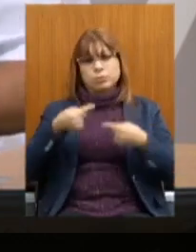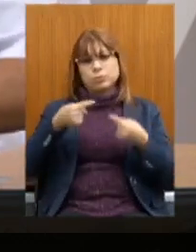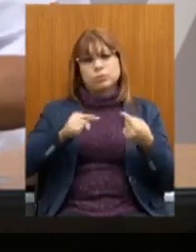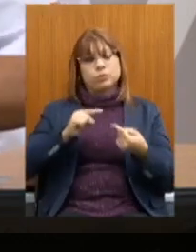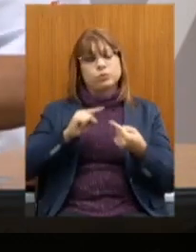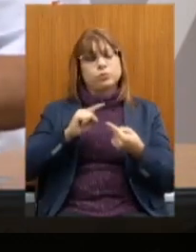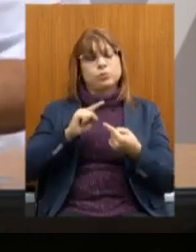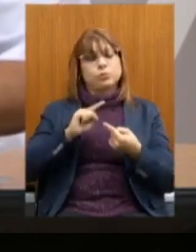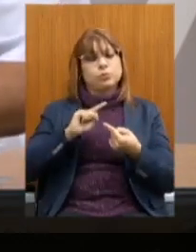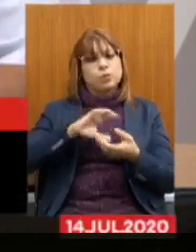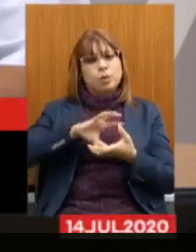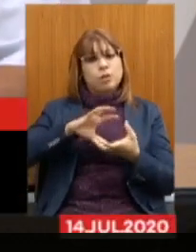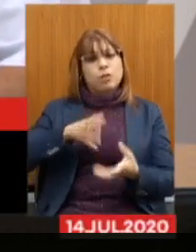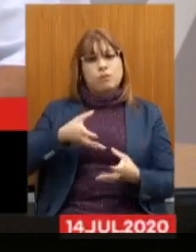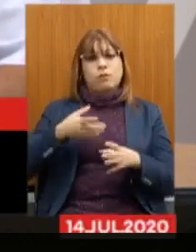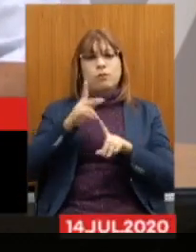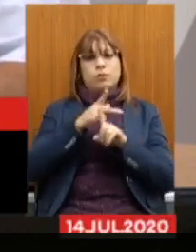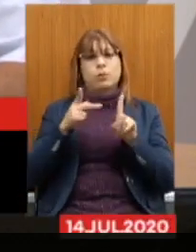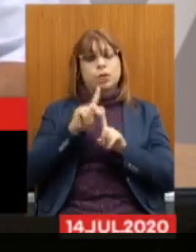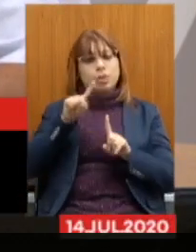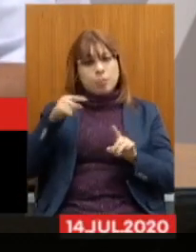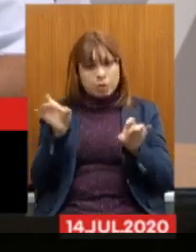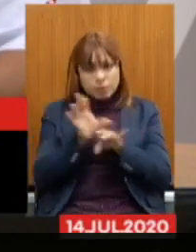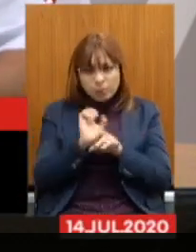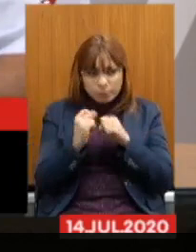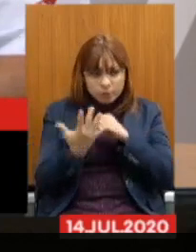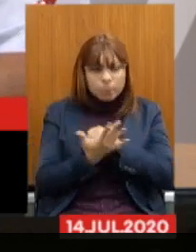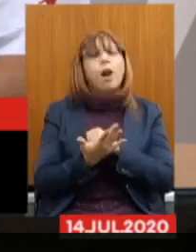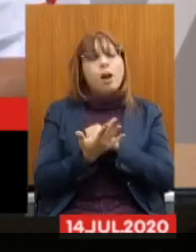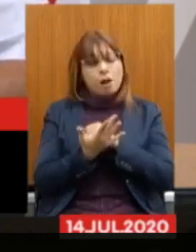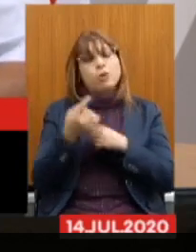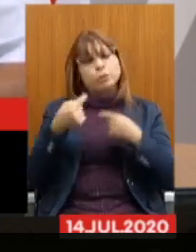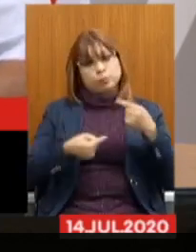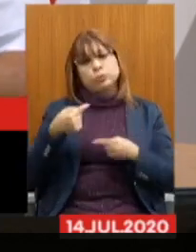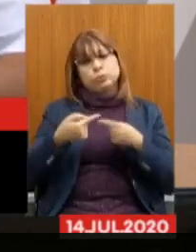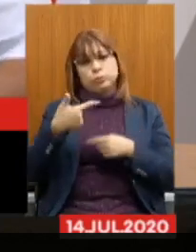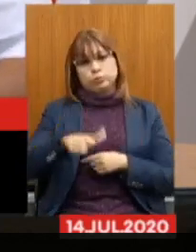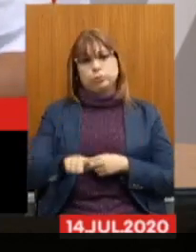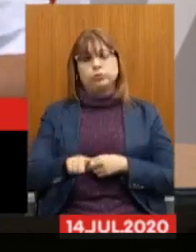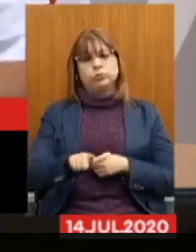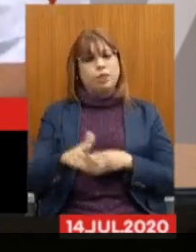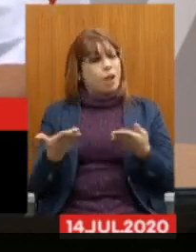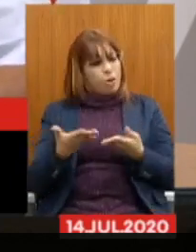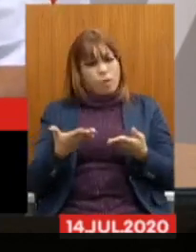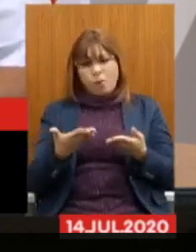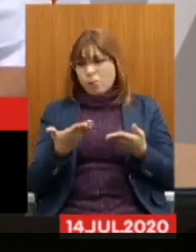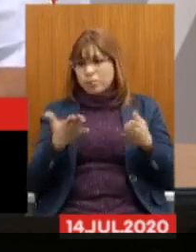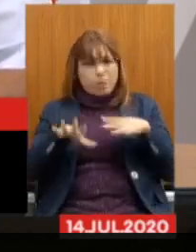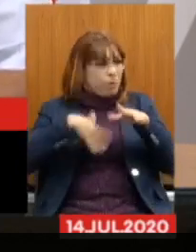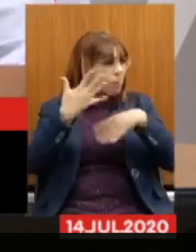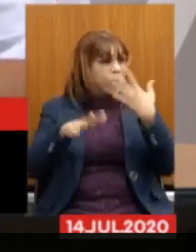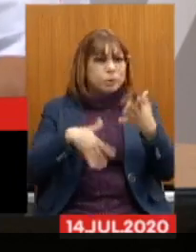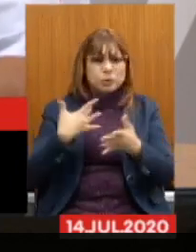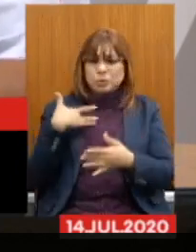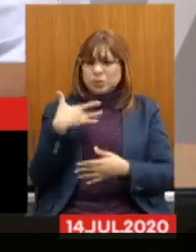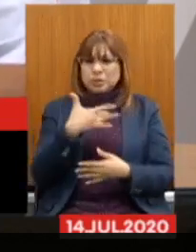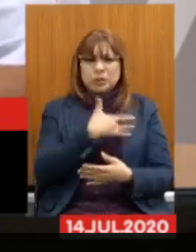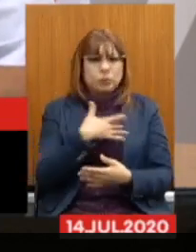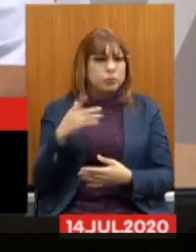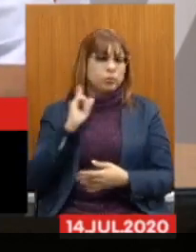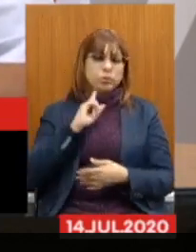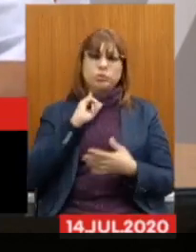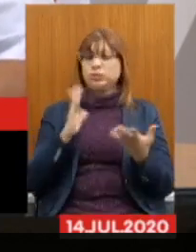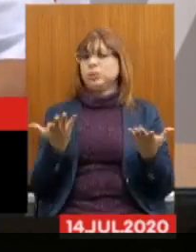após a situação da pandemia. Não dá para se discutir nesse caos que está a saúde de Minas